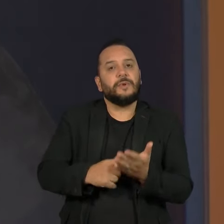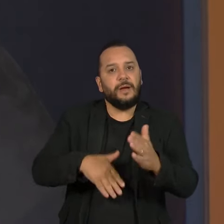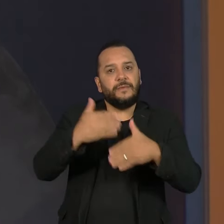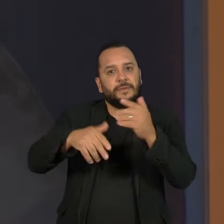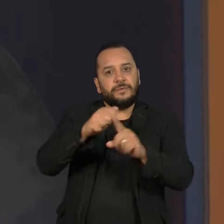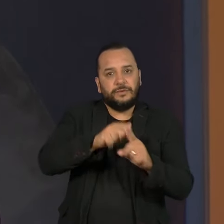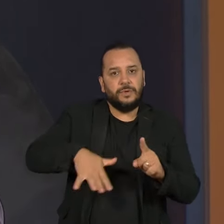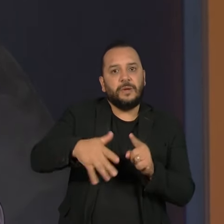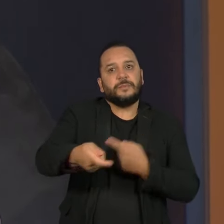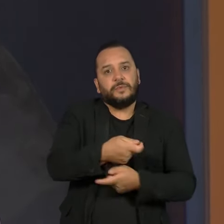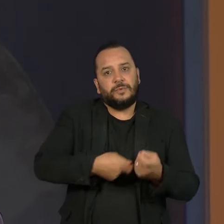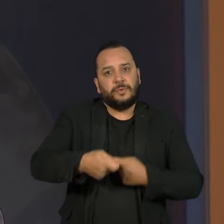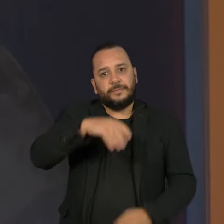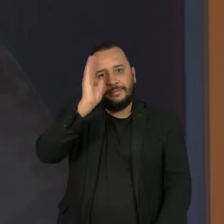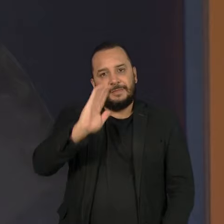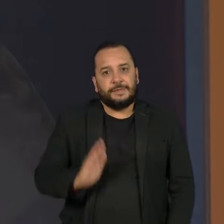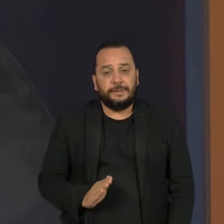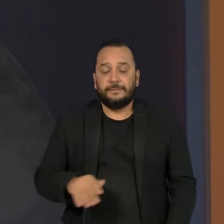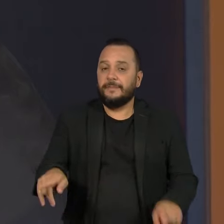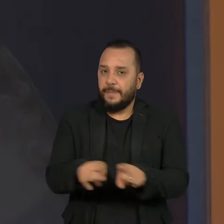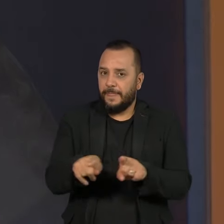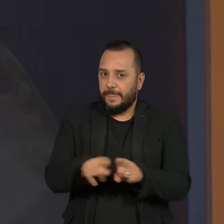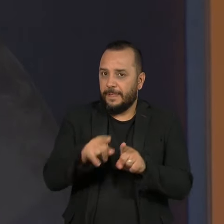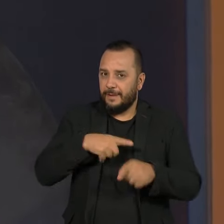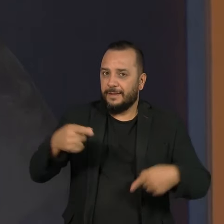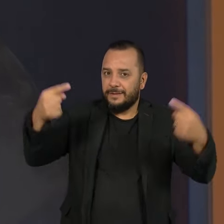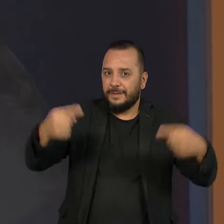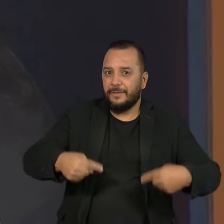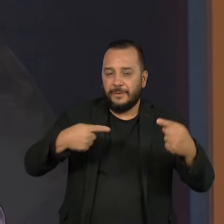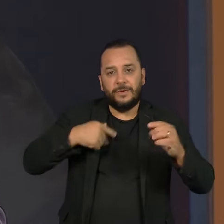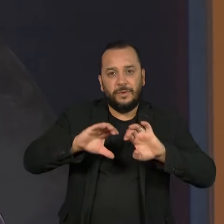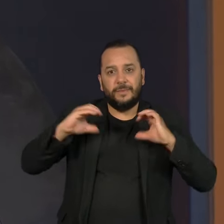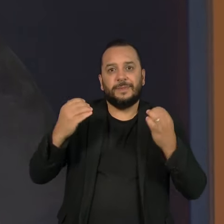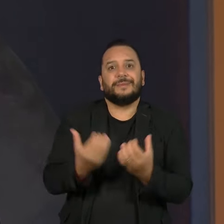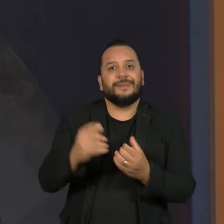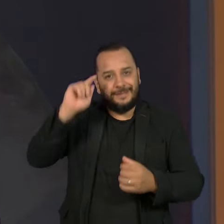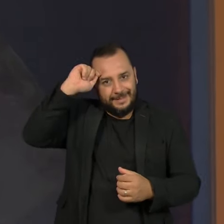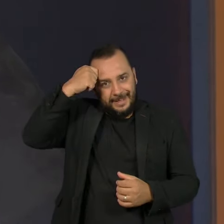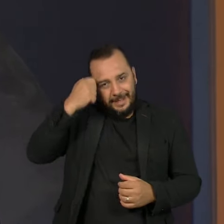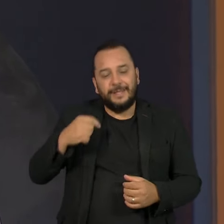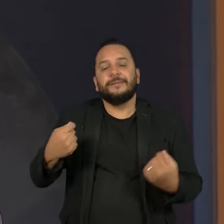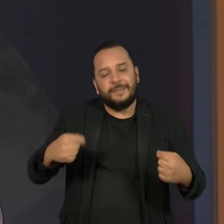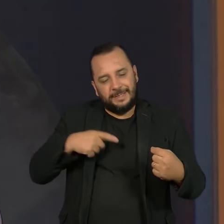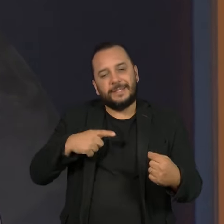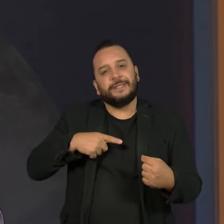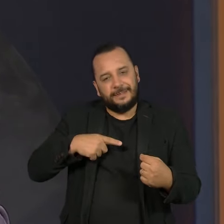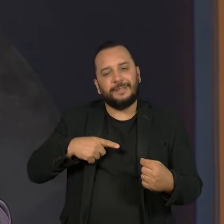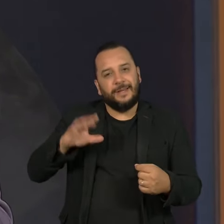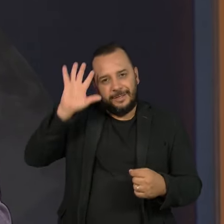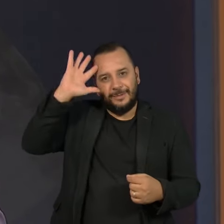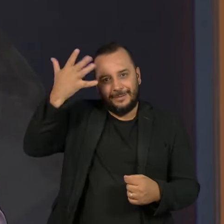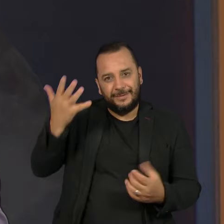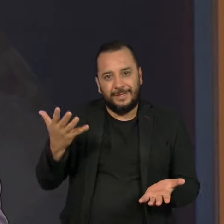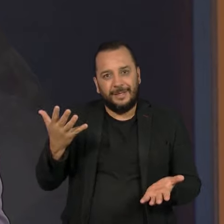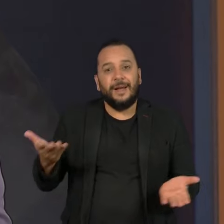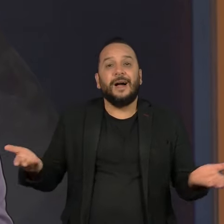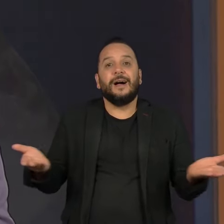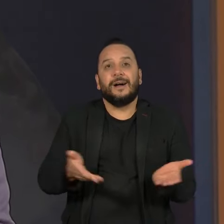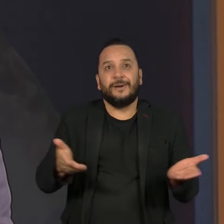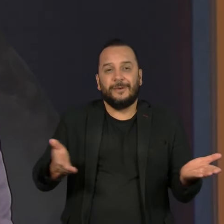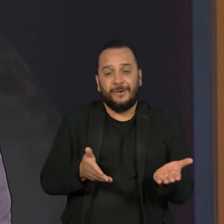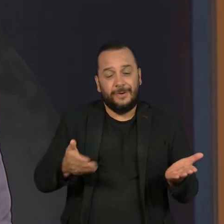do país. Mas ainda existem desafios que a comunidade negra precisa enfrentar. Por conta disso, eu quero apresentar